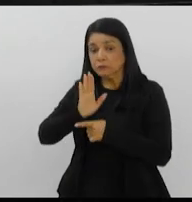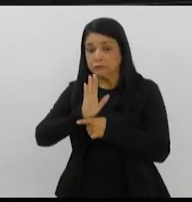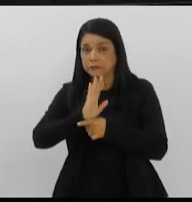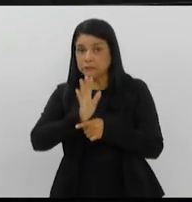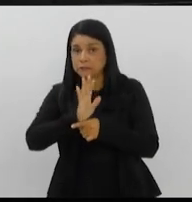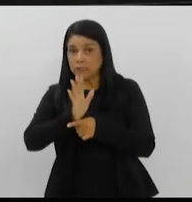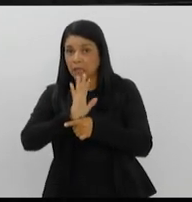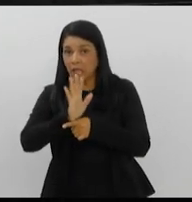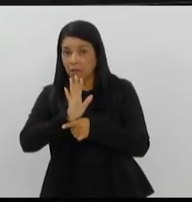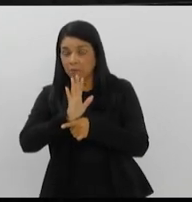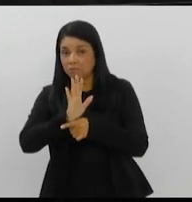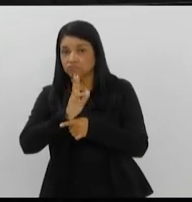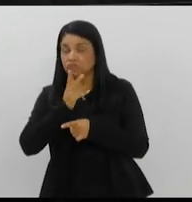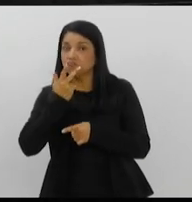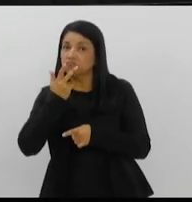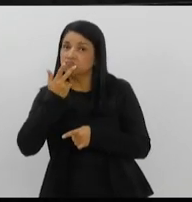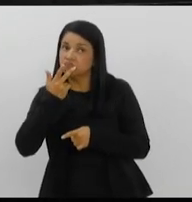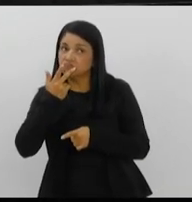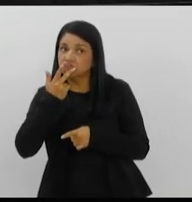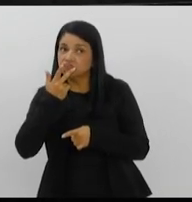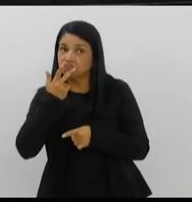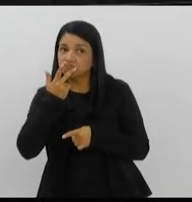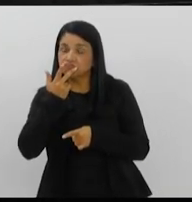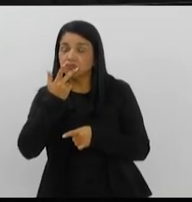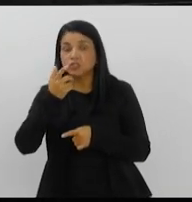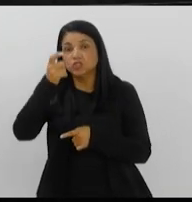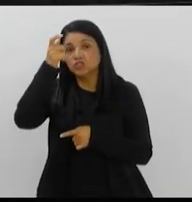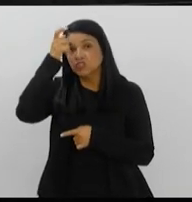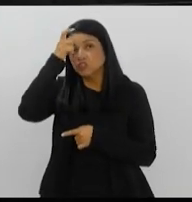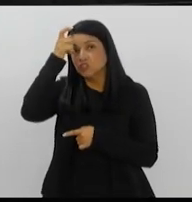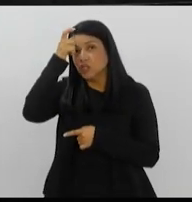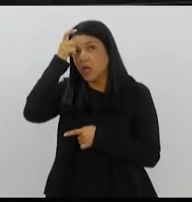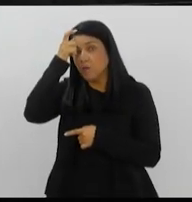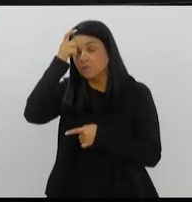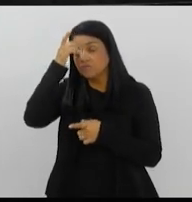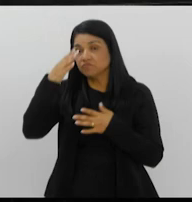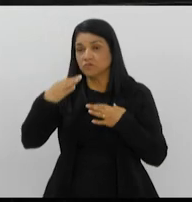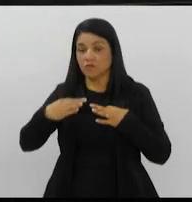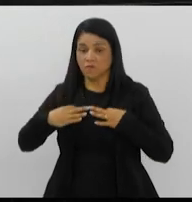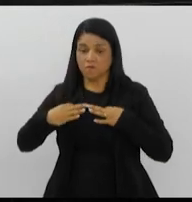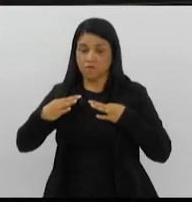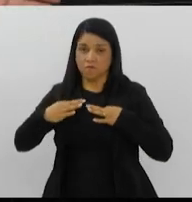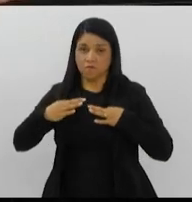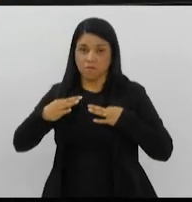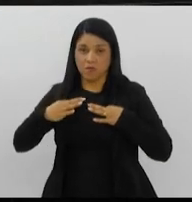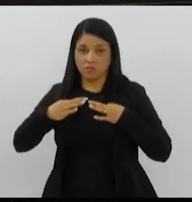diabo veste Prada. É um rótulo.